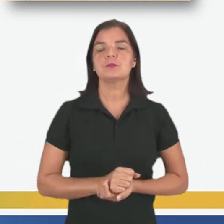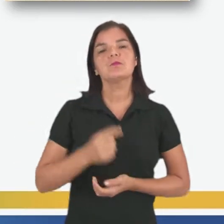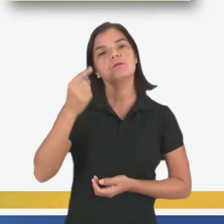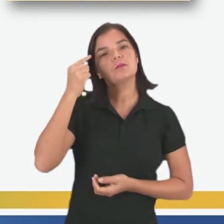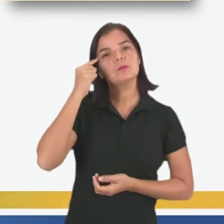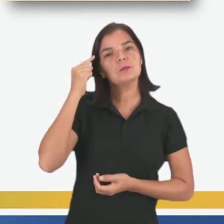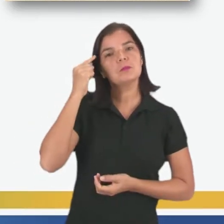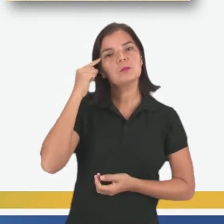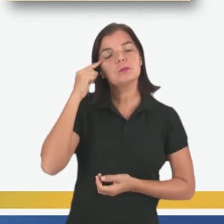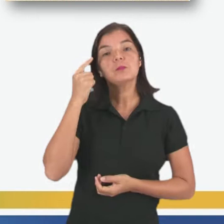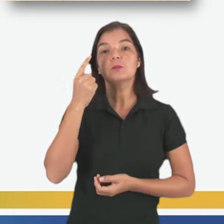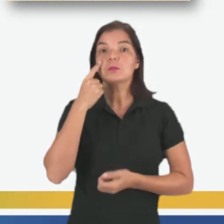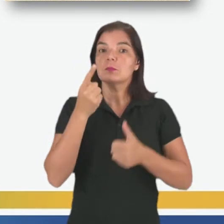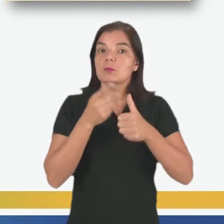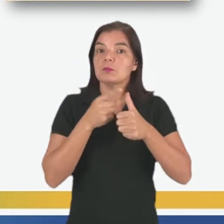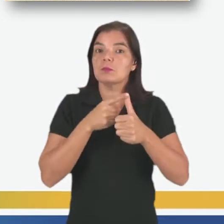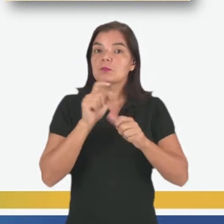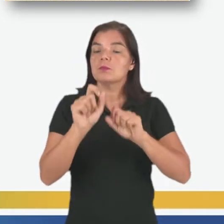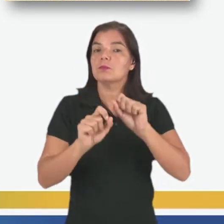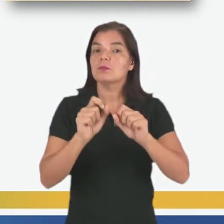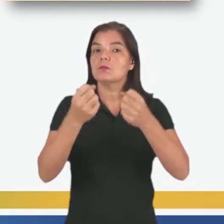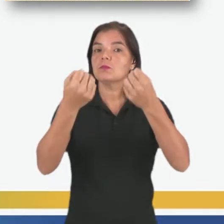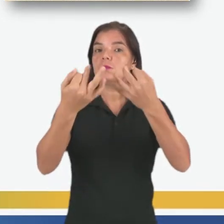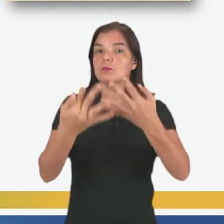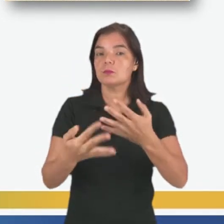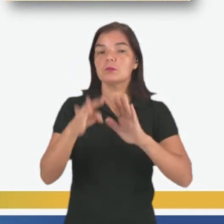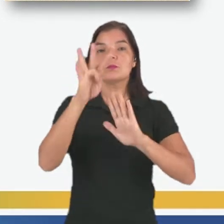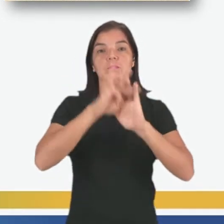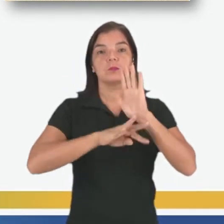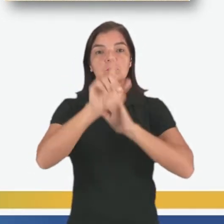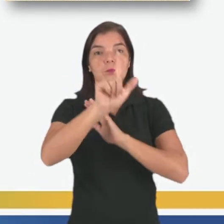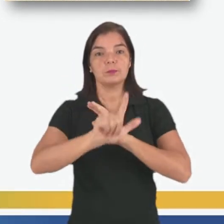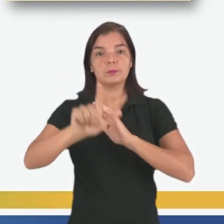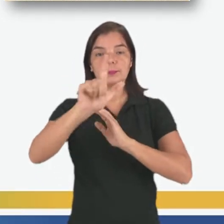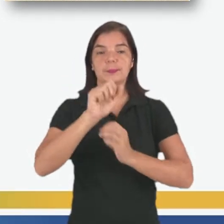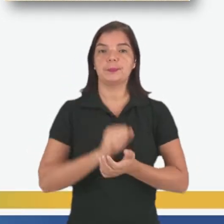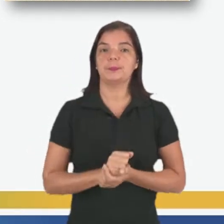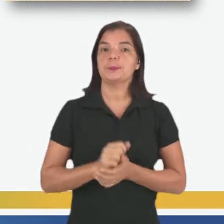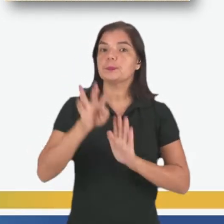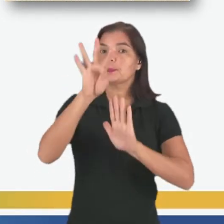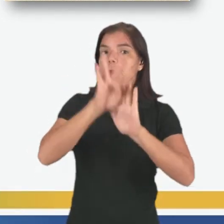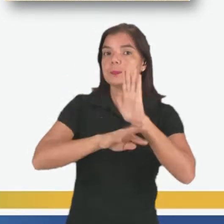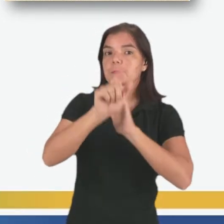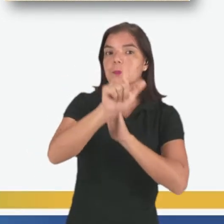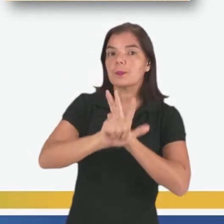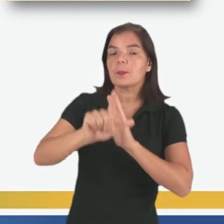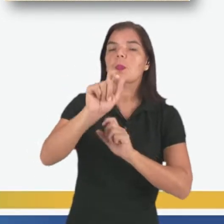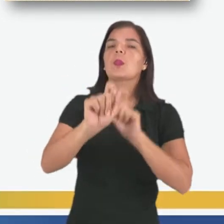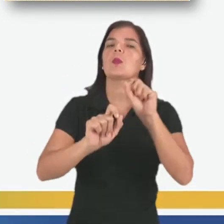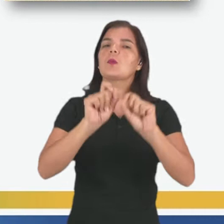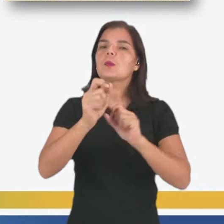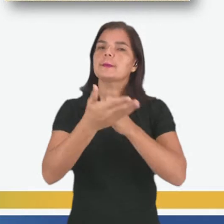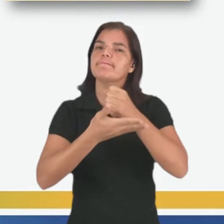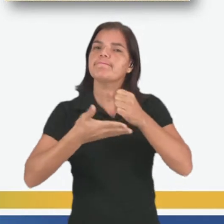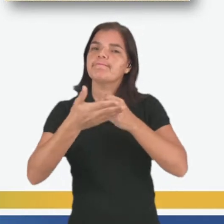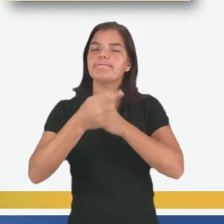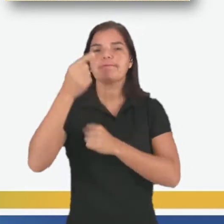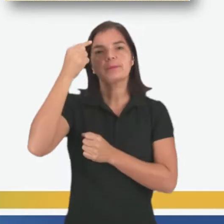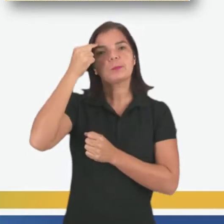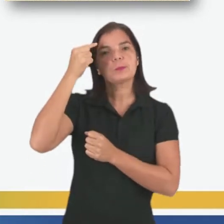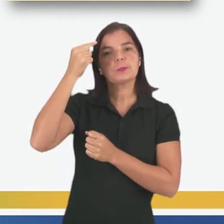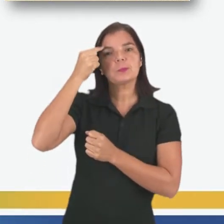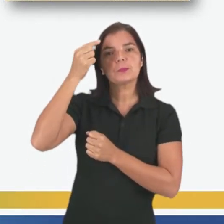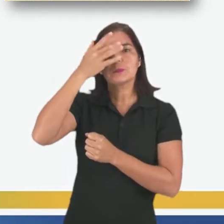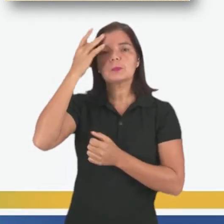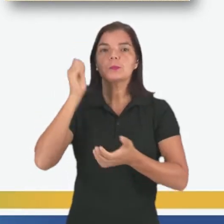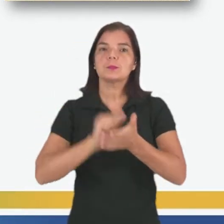Pensando nisso, nós vamos primeiro para a definição de texto literário. Os textos literários são baseados na imaginação